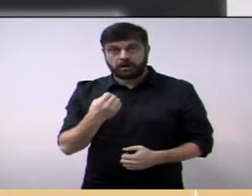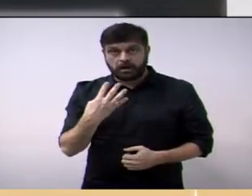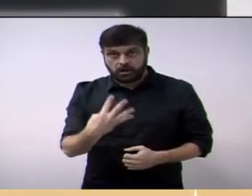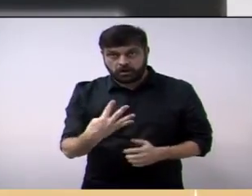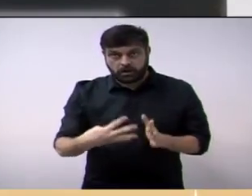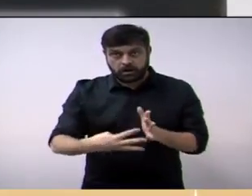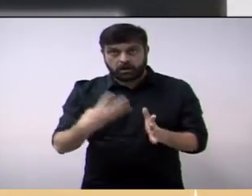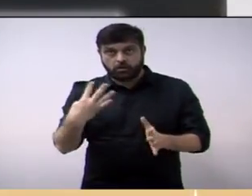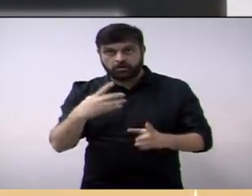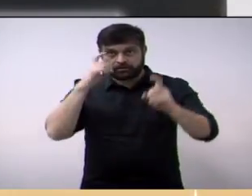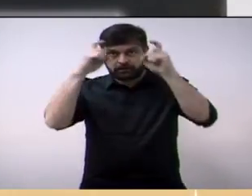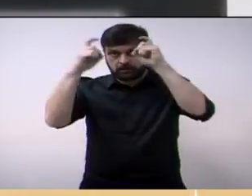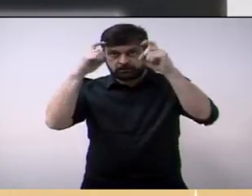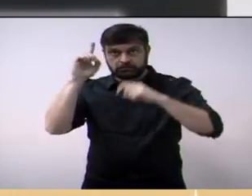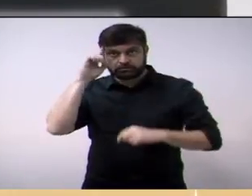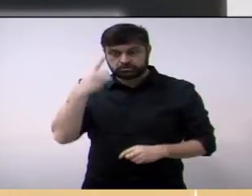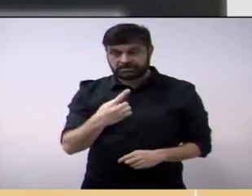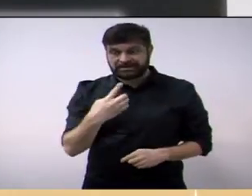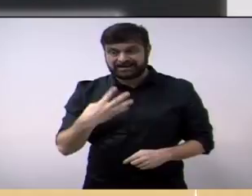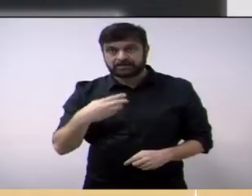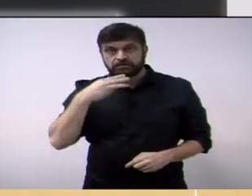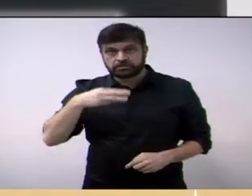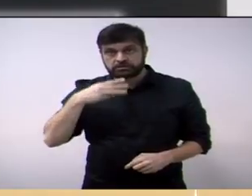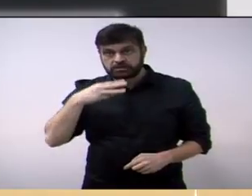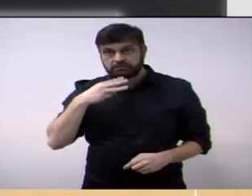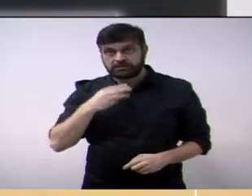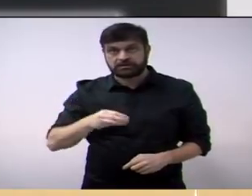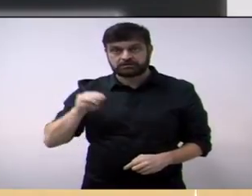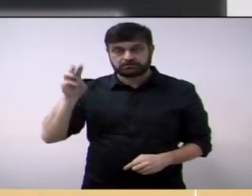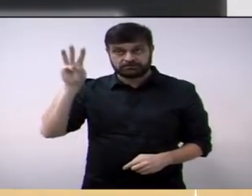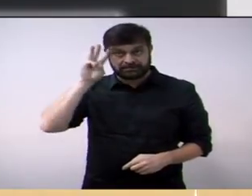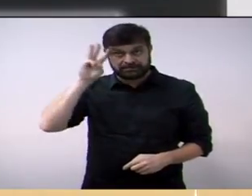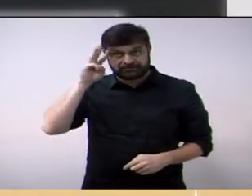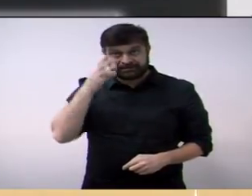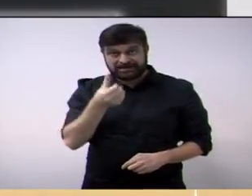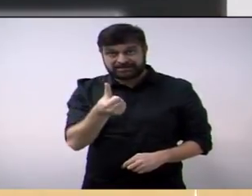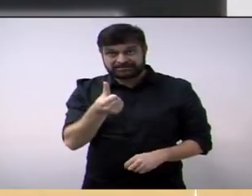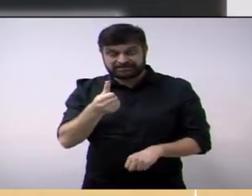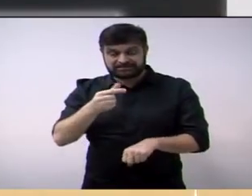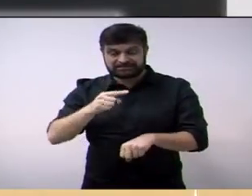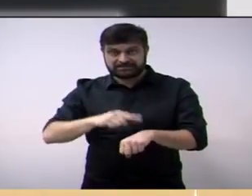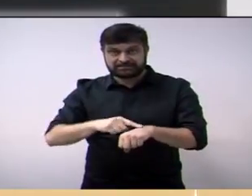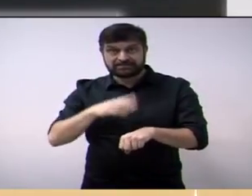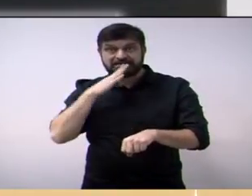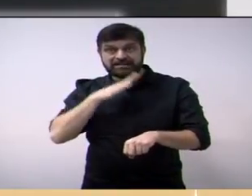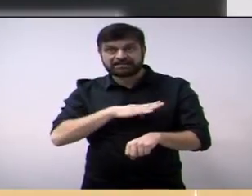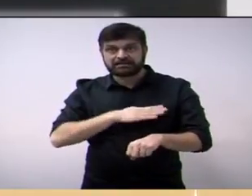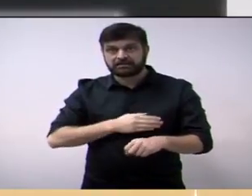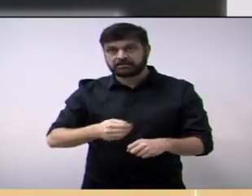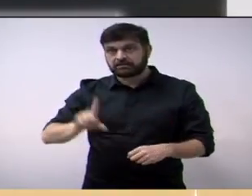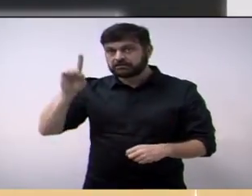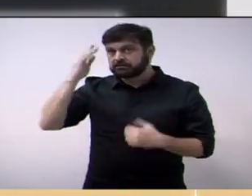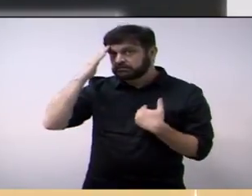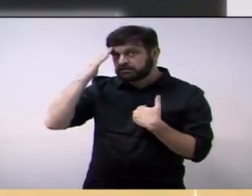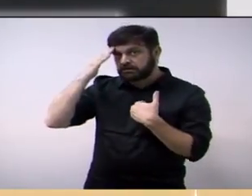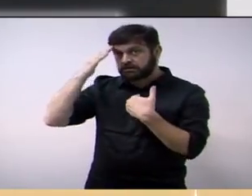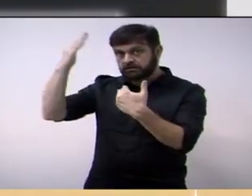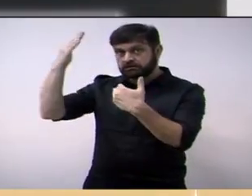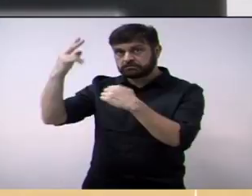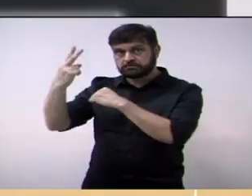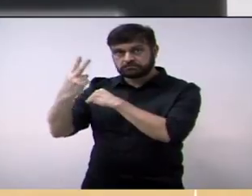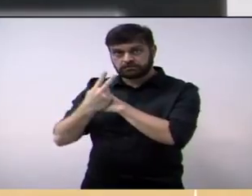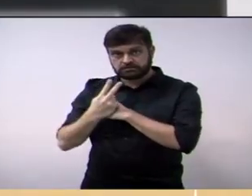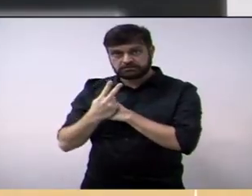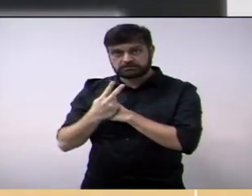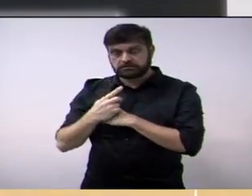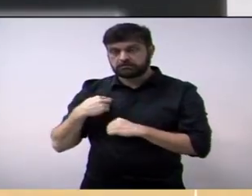ordinária no dia 14 de março, terça-feira, às 18 horas. Agradecemos pelas graças e proteção de Deus.